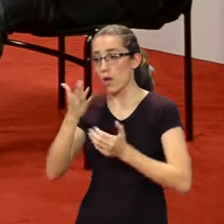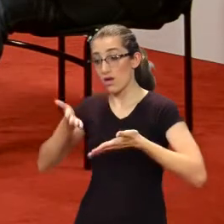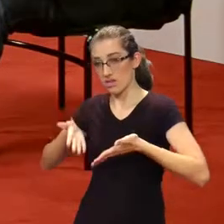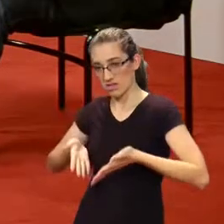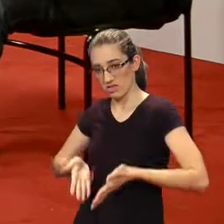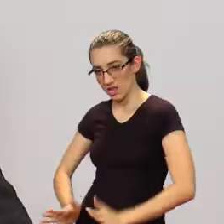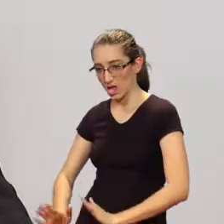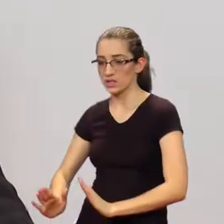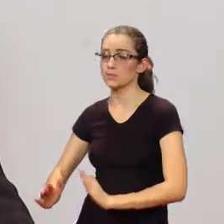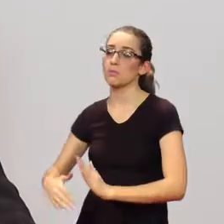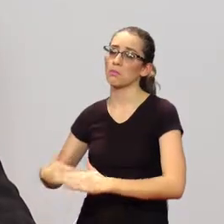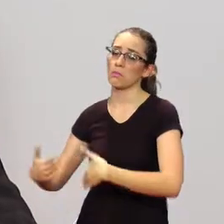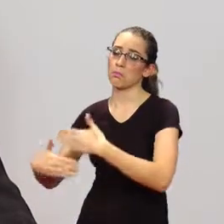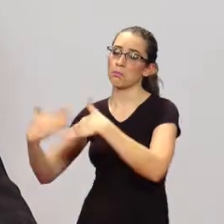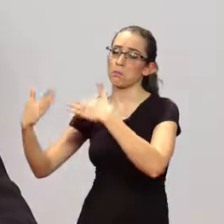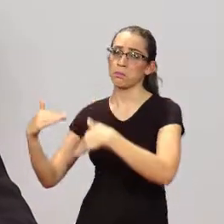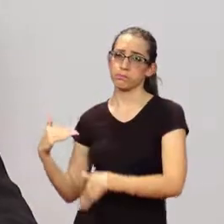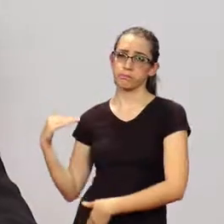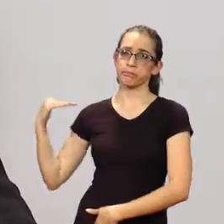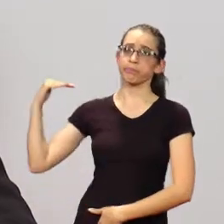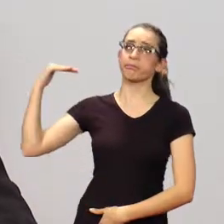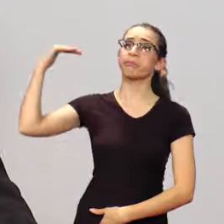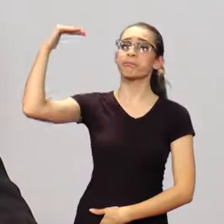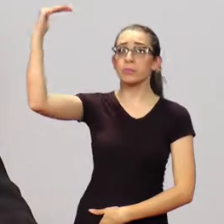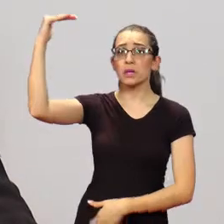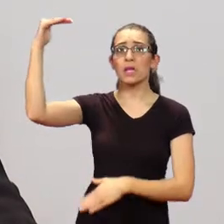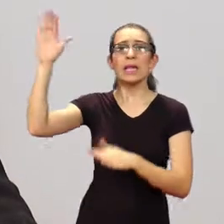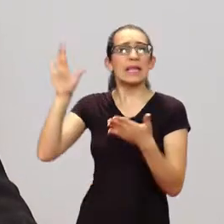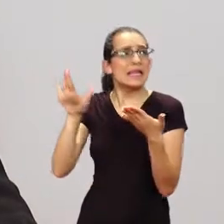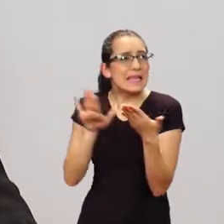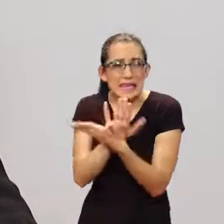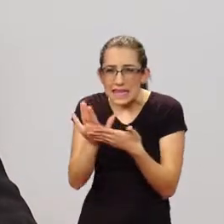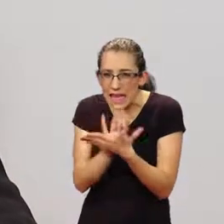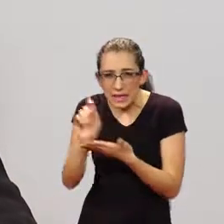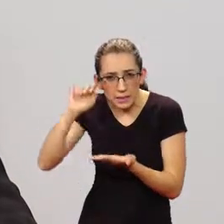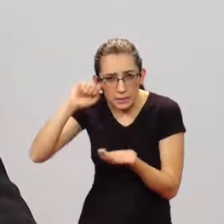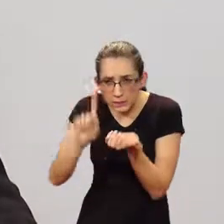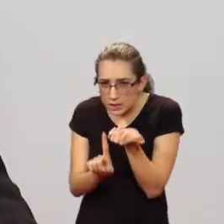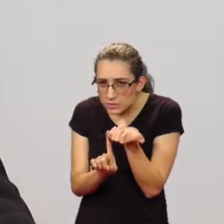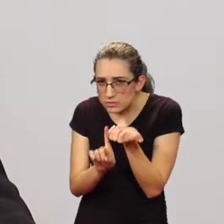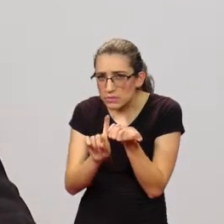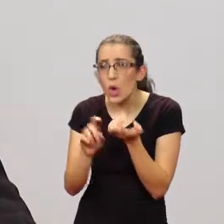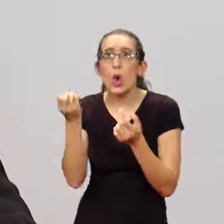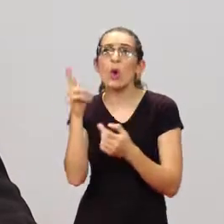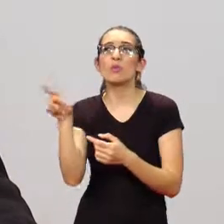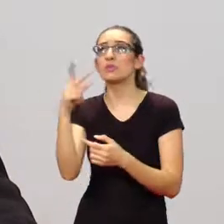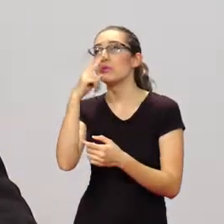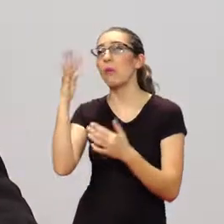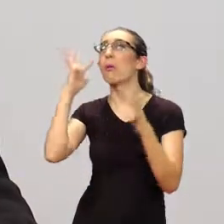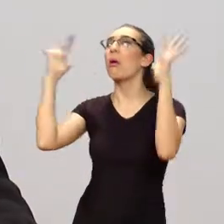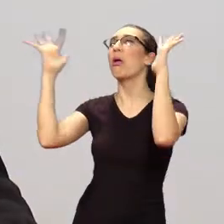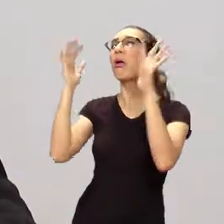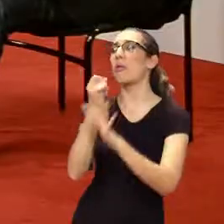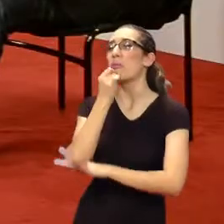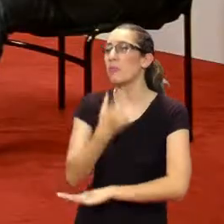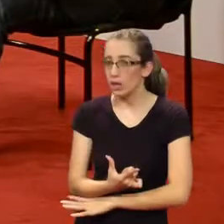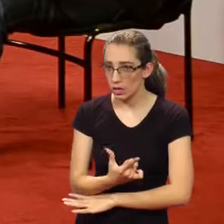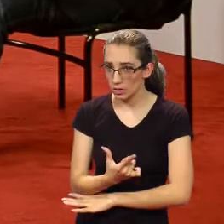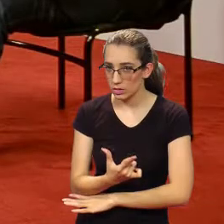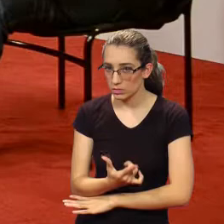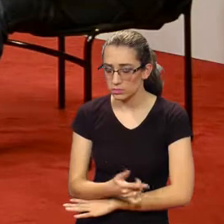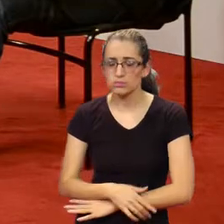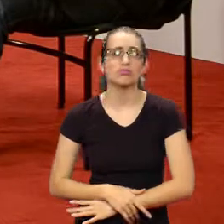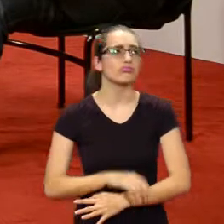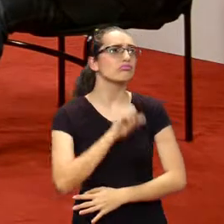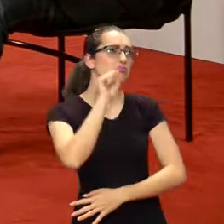desde o momento em que nasce até a idade adulta, viver sem cárie? Ou isso é uma utopia? Não,